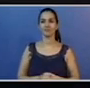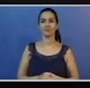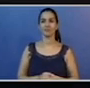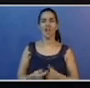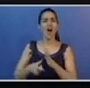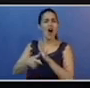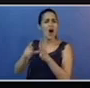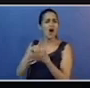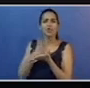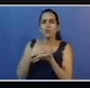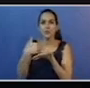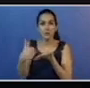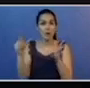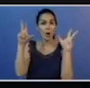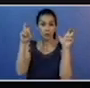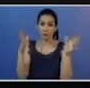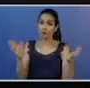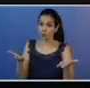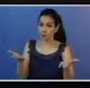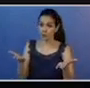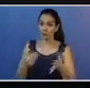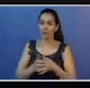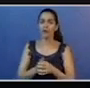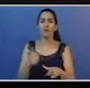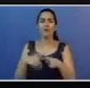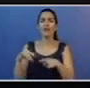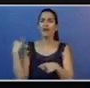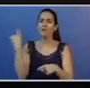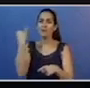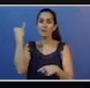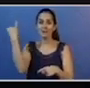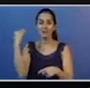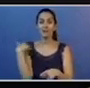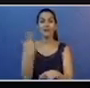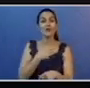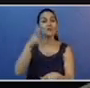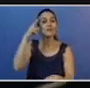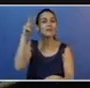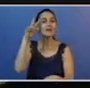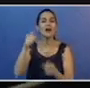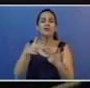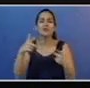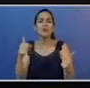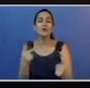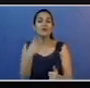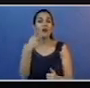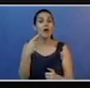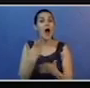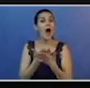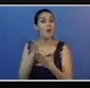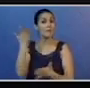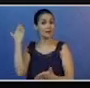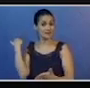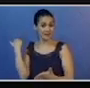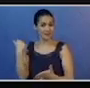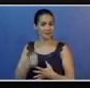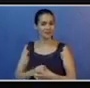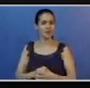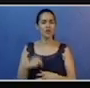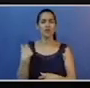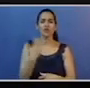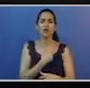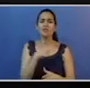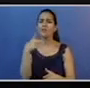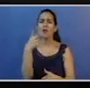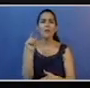Antes de começarmos o nosso tema de hoje, que ele é super importante, vamos relembrar um pouquinho do que falamos na aula passada. Na última aula nós falamos um